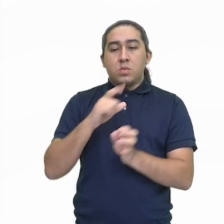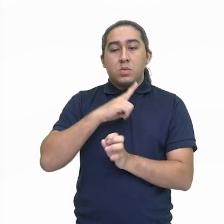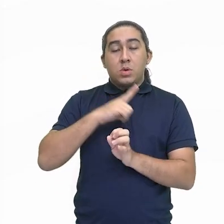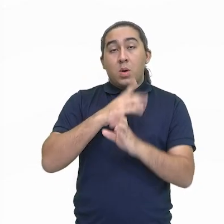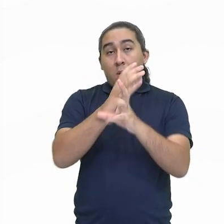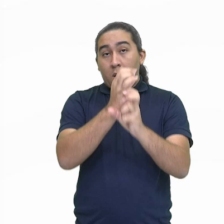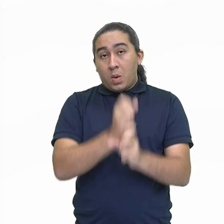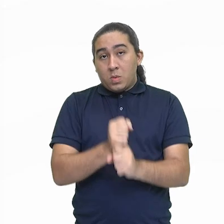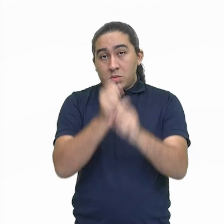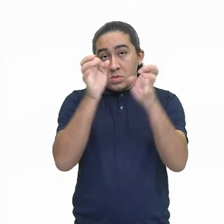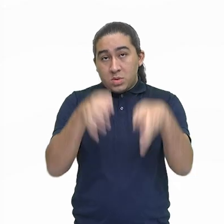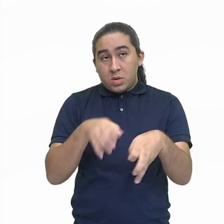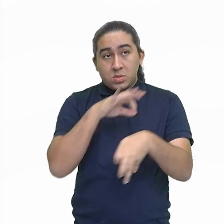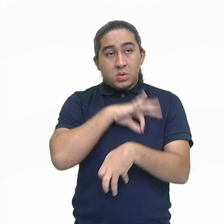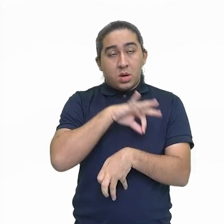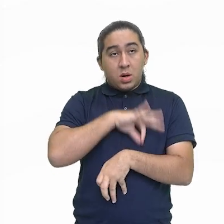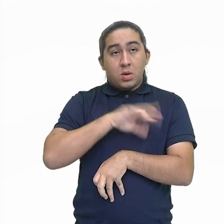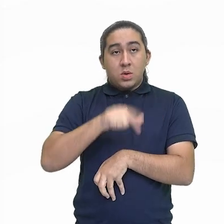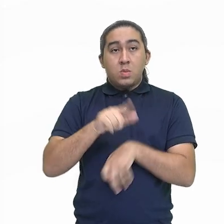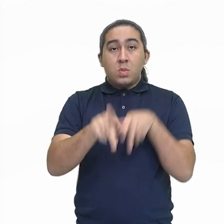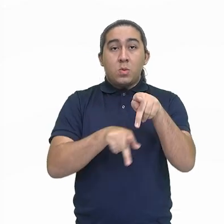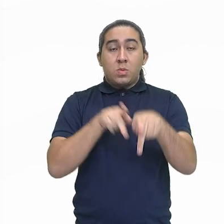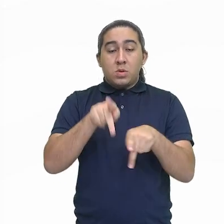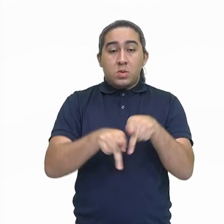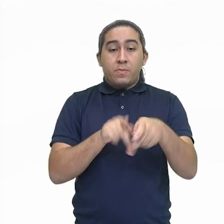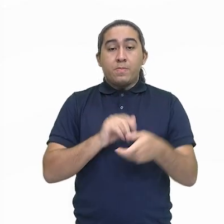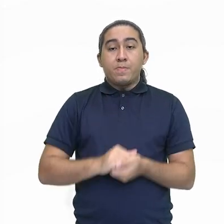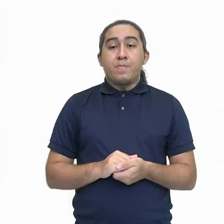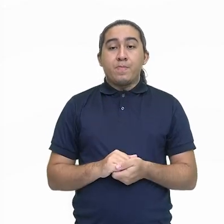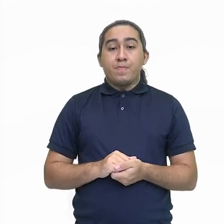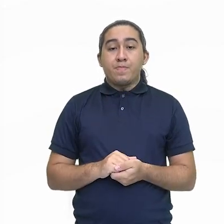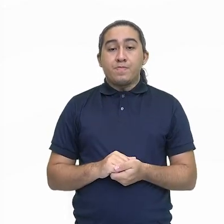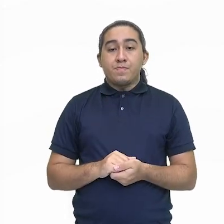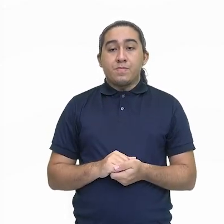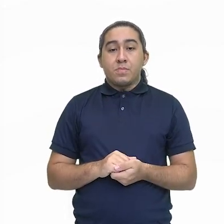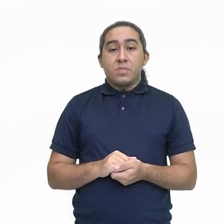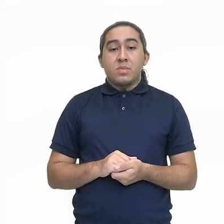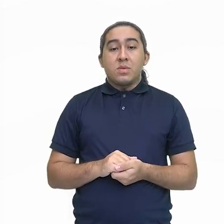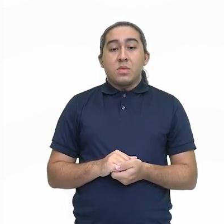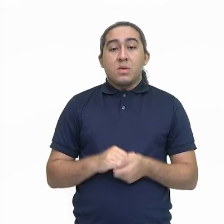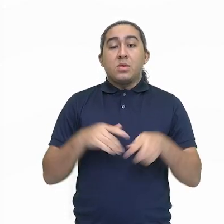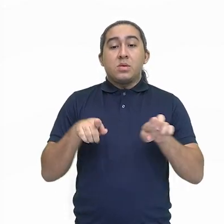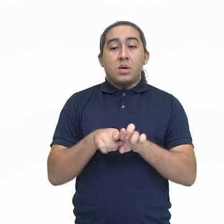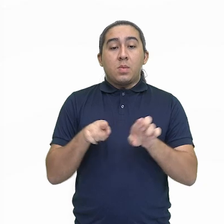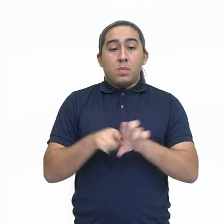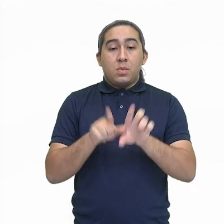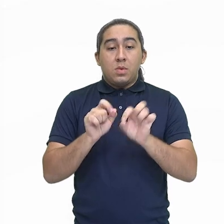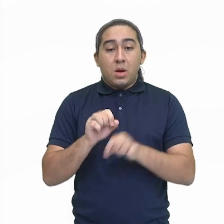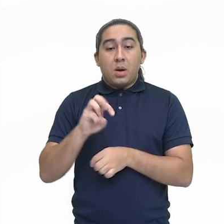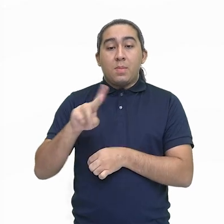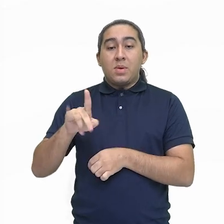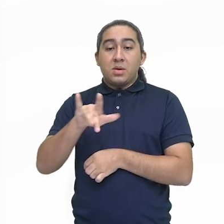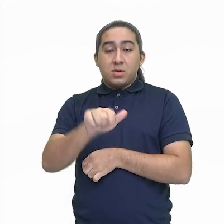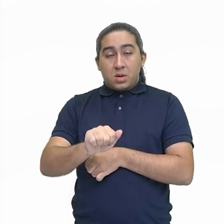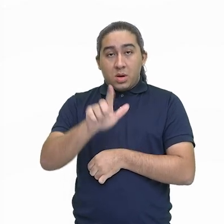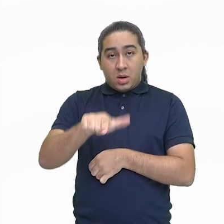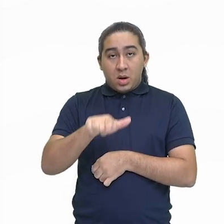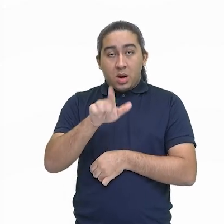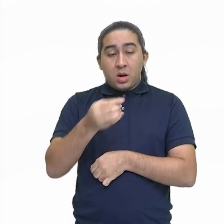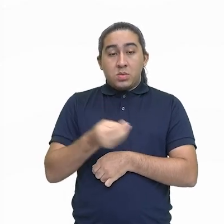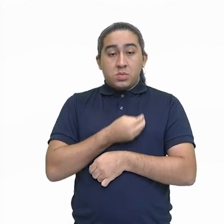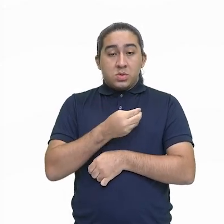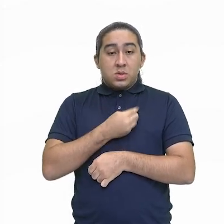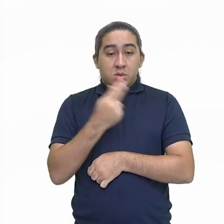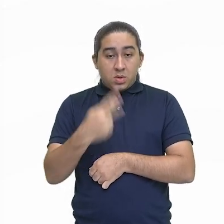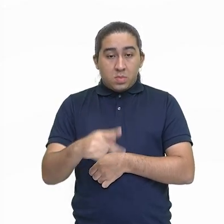métrica também da renda da população e também a média em que aquela população vive, né, que é a expectativa de vida.